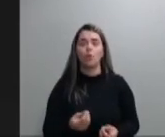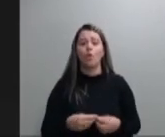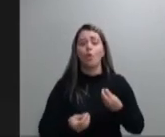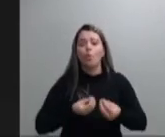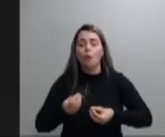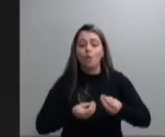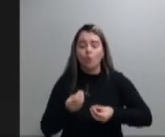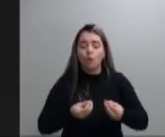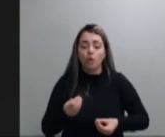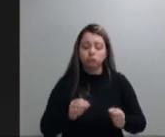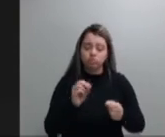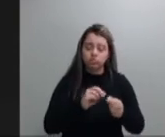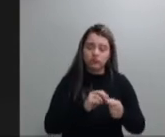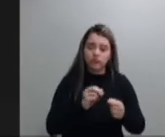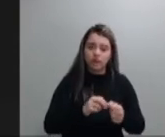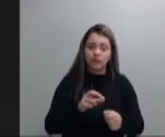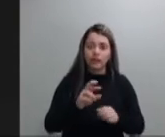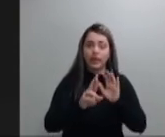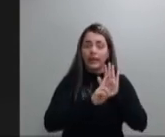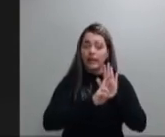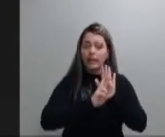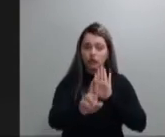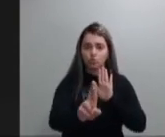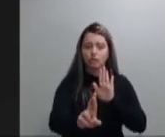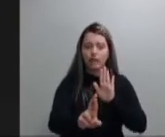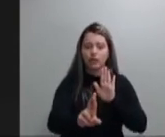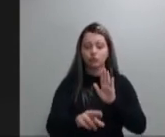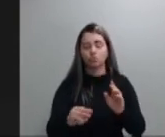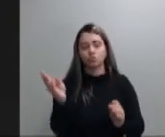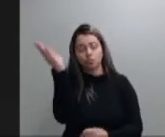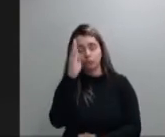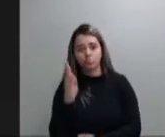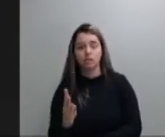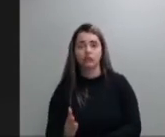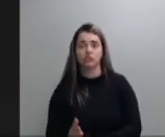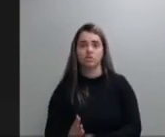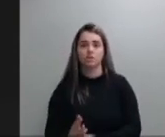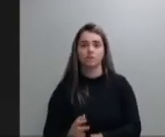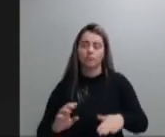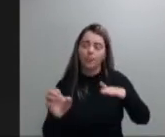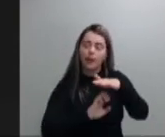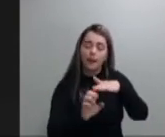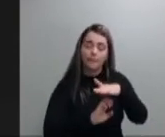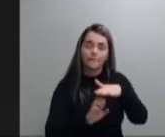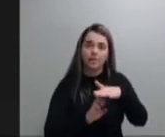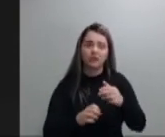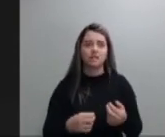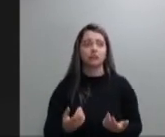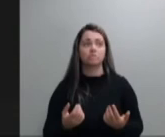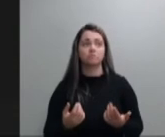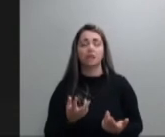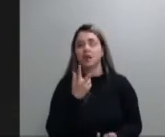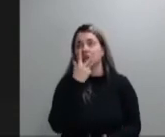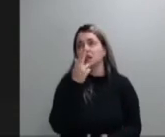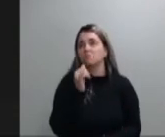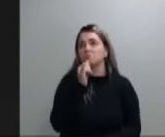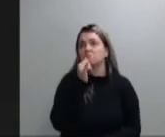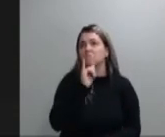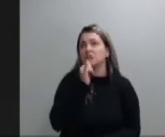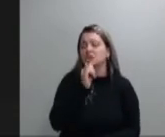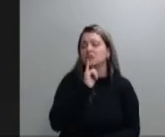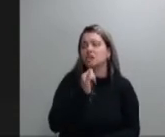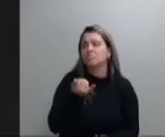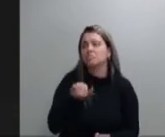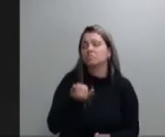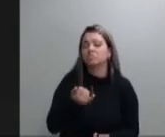exemplo ministra Regina um acordo que hoje seria celebrado de uma empresa da Dinamarca e uma da Holanda vamos supor por exemplo a Philips